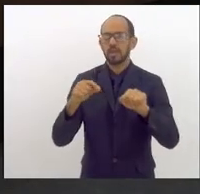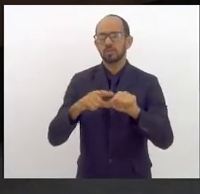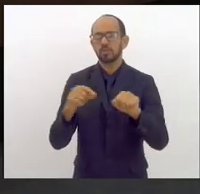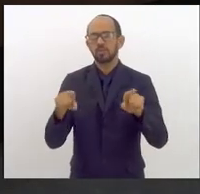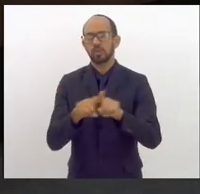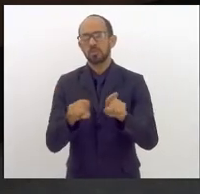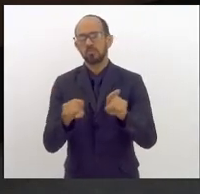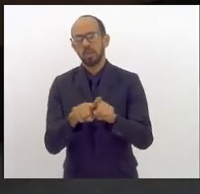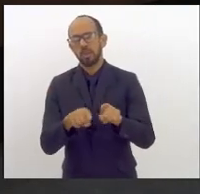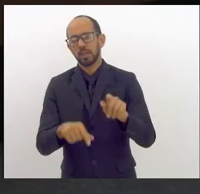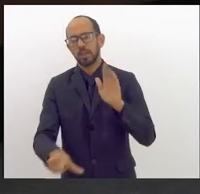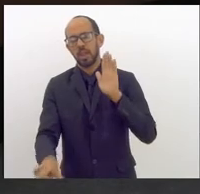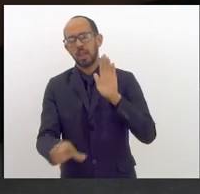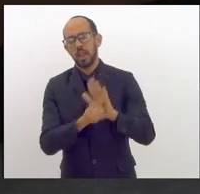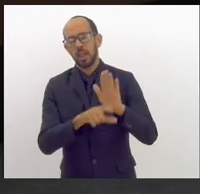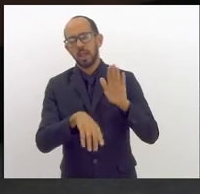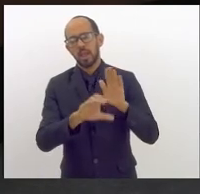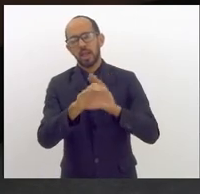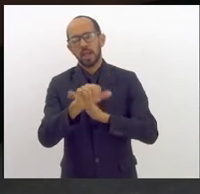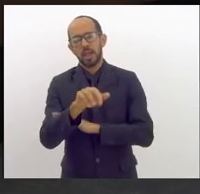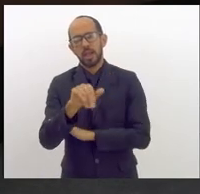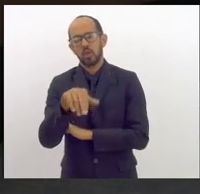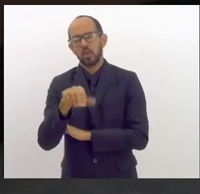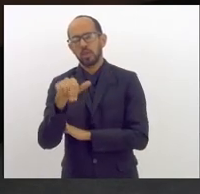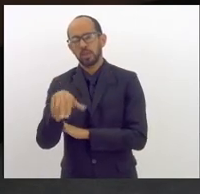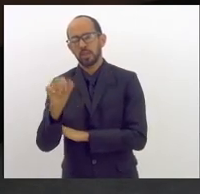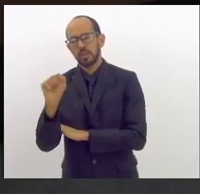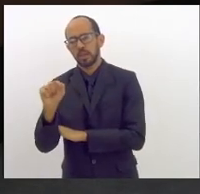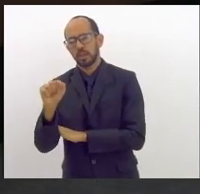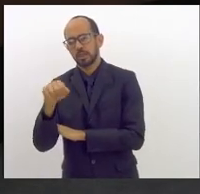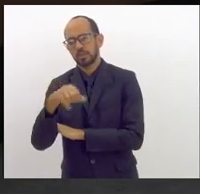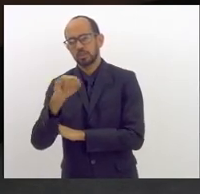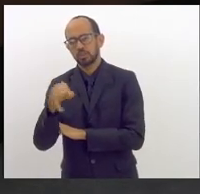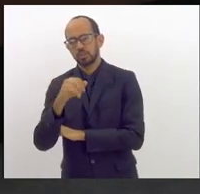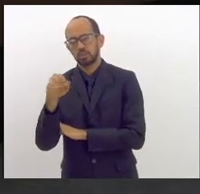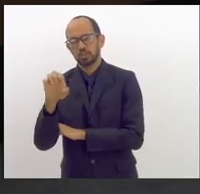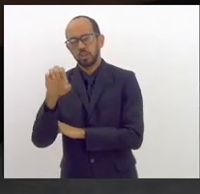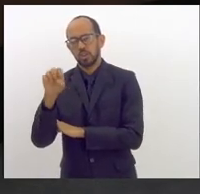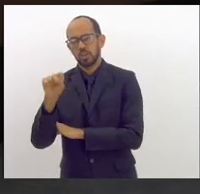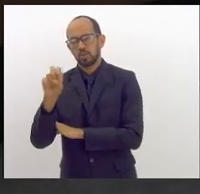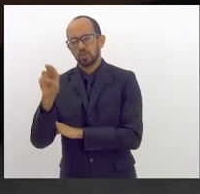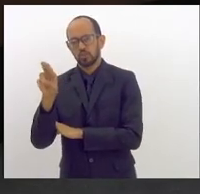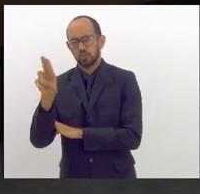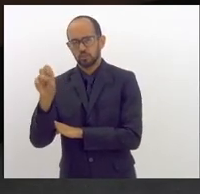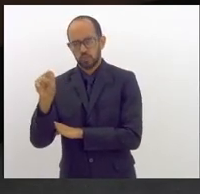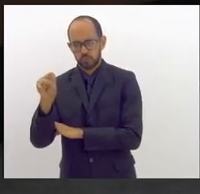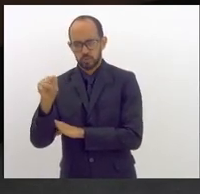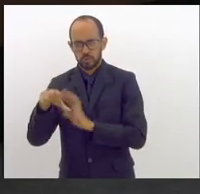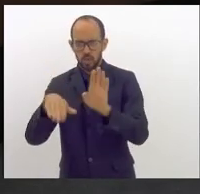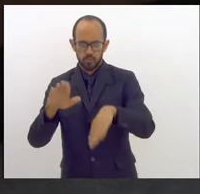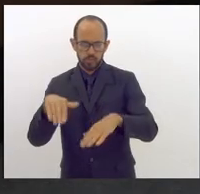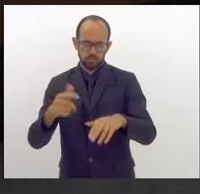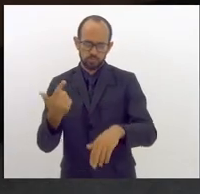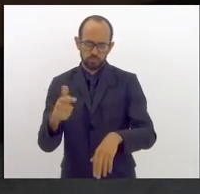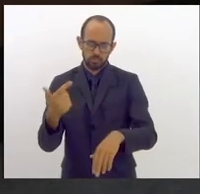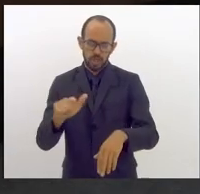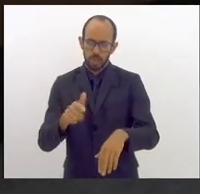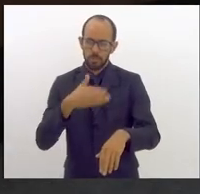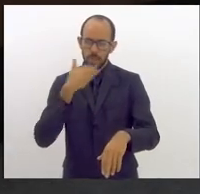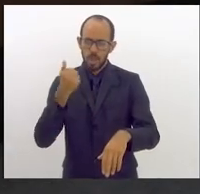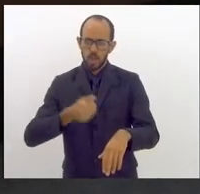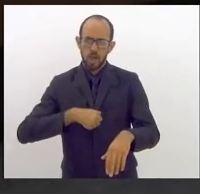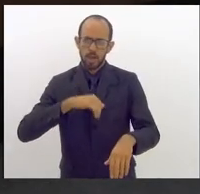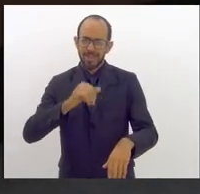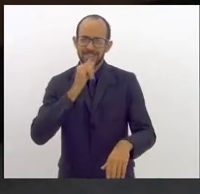a lei honorificamente como Lei Carolina de Jesus que talvez não tenha Melhor exemplo na literatura brasileira é de um caso de mulher